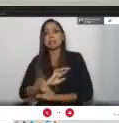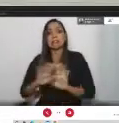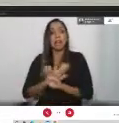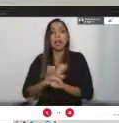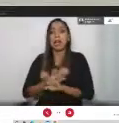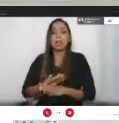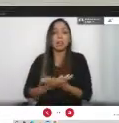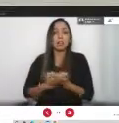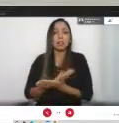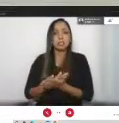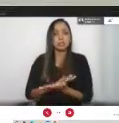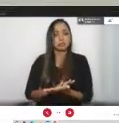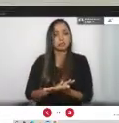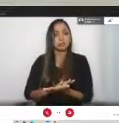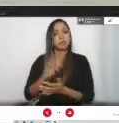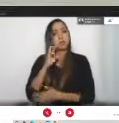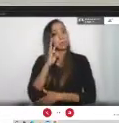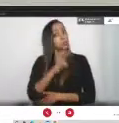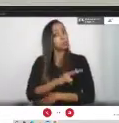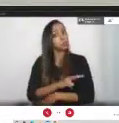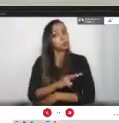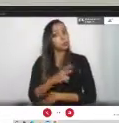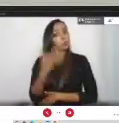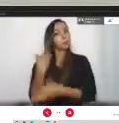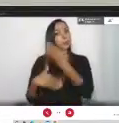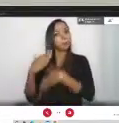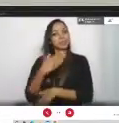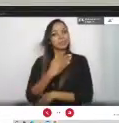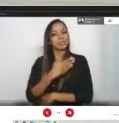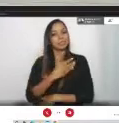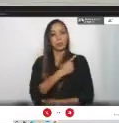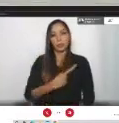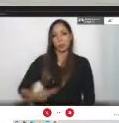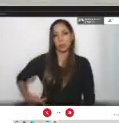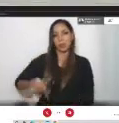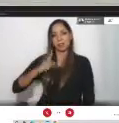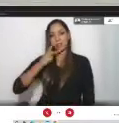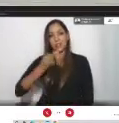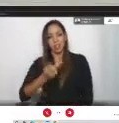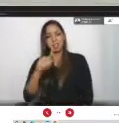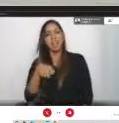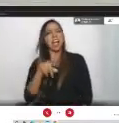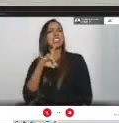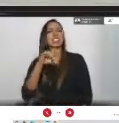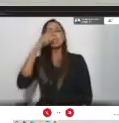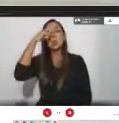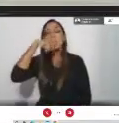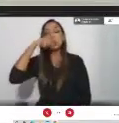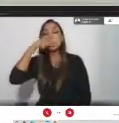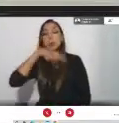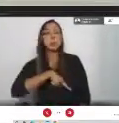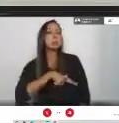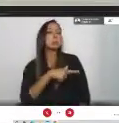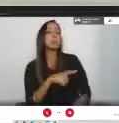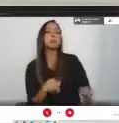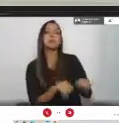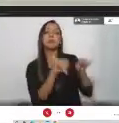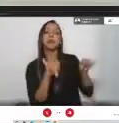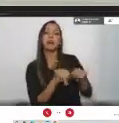gripezinha, que era um mimimi, que era isso, que era aquilo, que é onde era, fazia tipo uma parceria com o